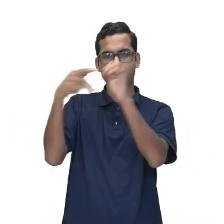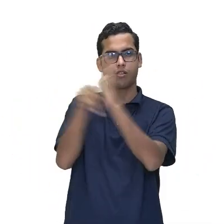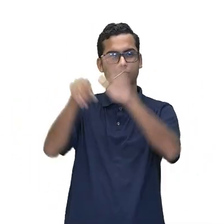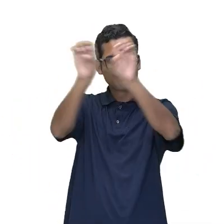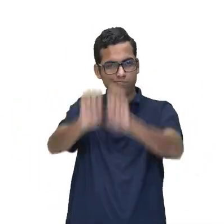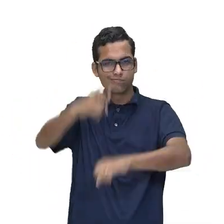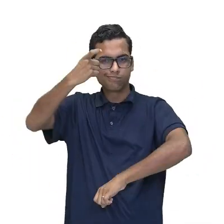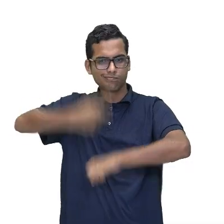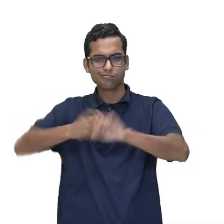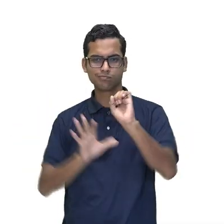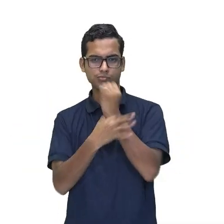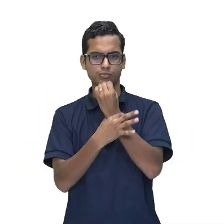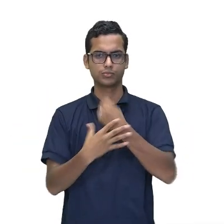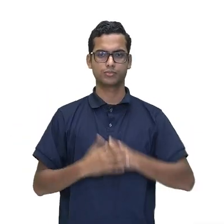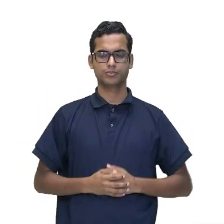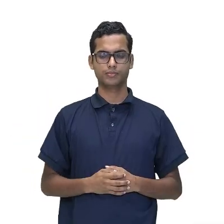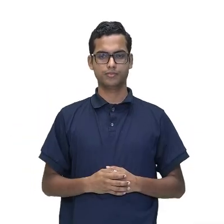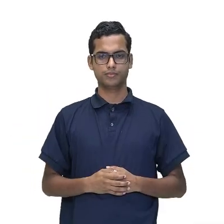seguras.